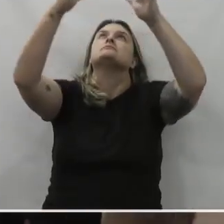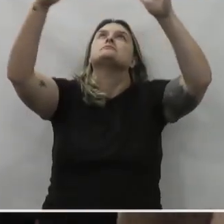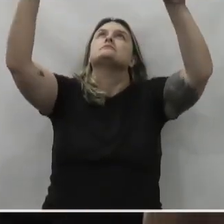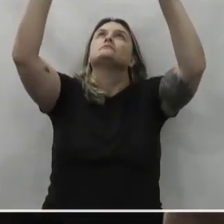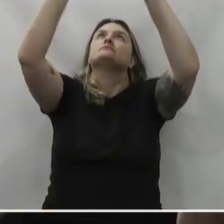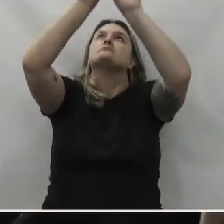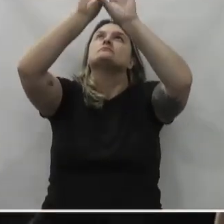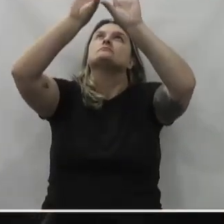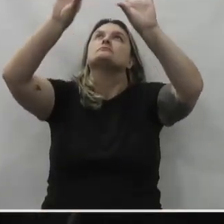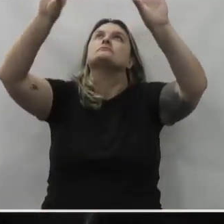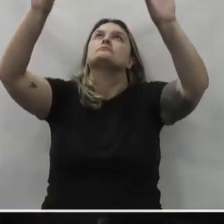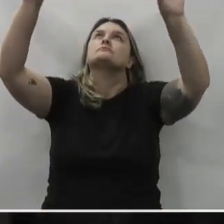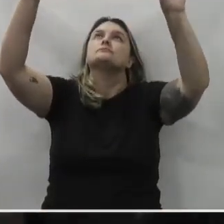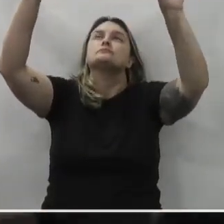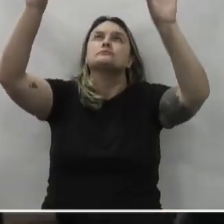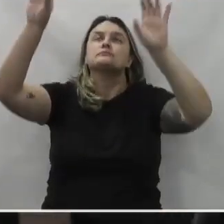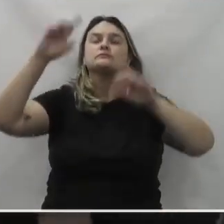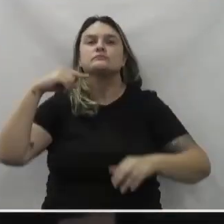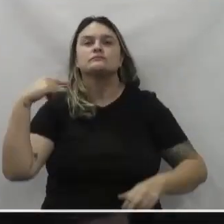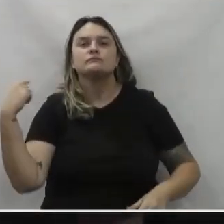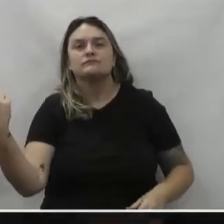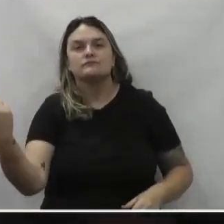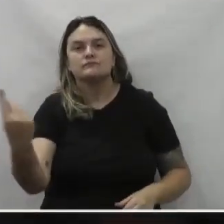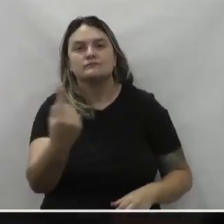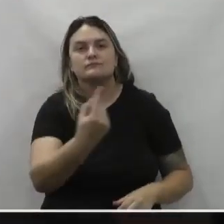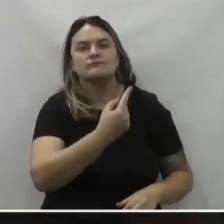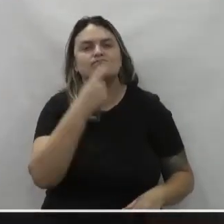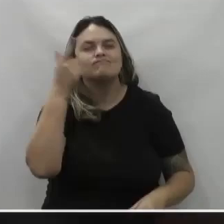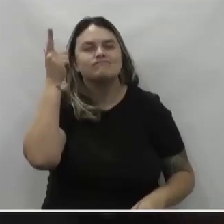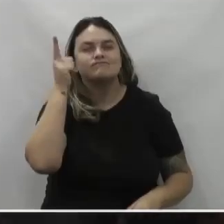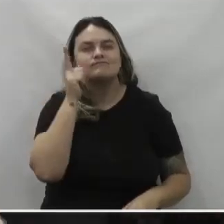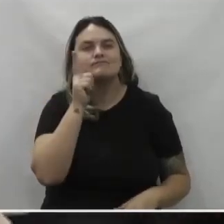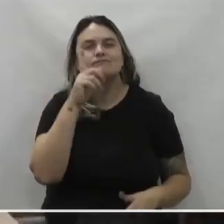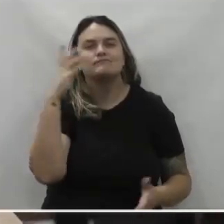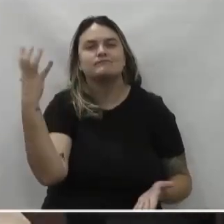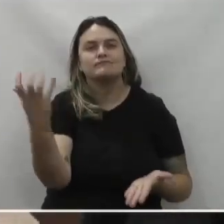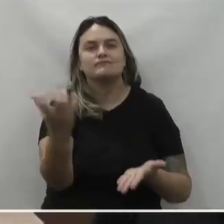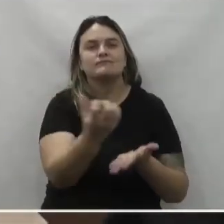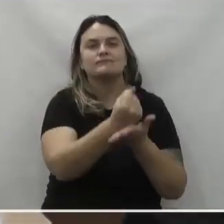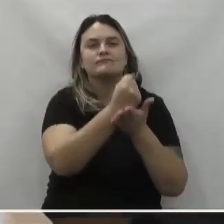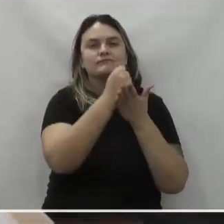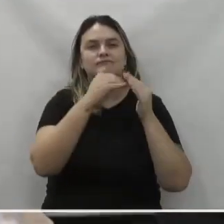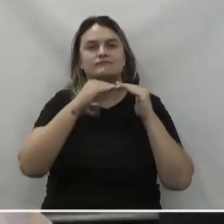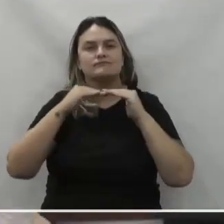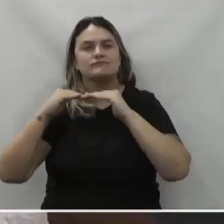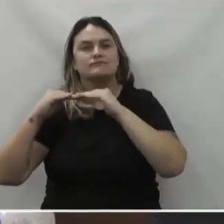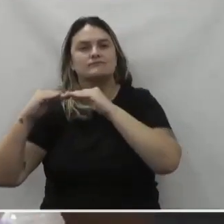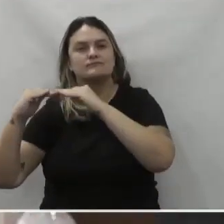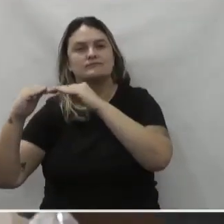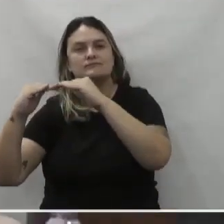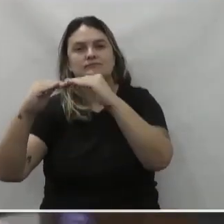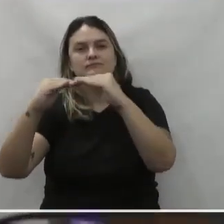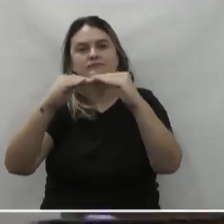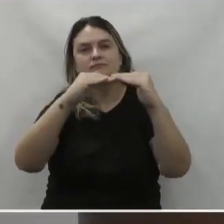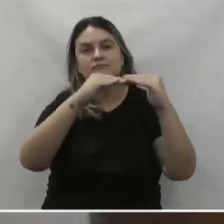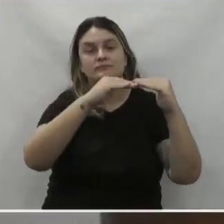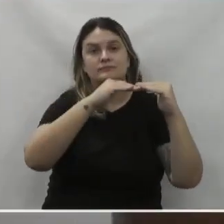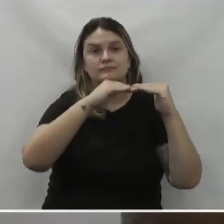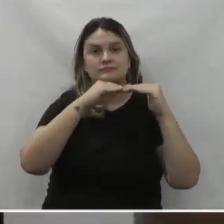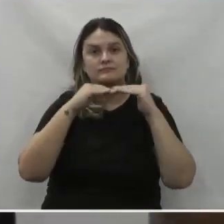os fúlgidos, brilhou no céu da pátria nesse instante. Se o penhor